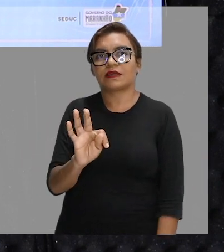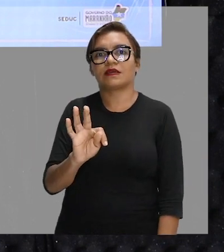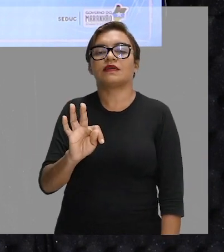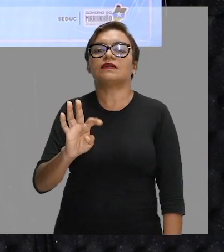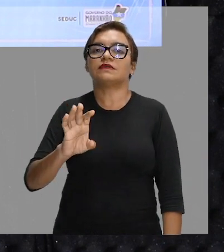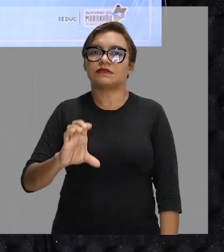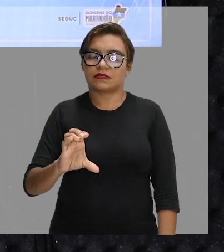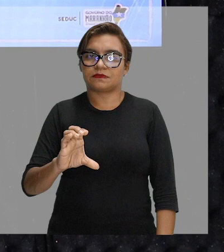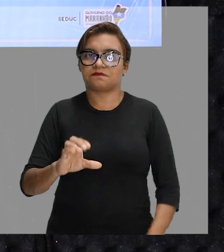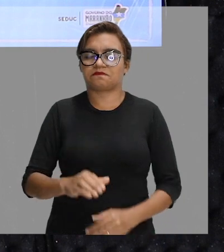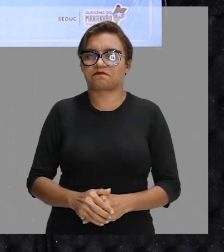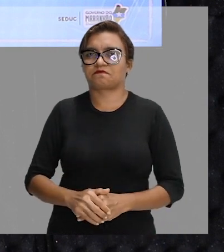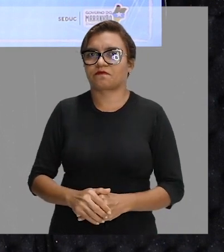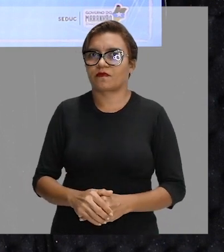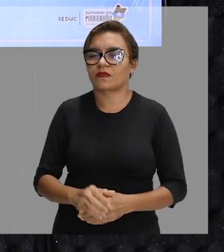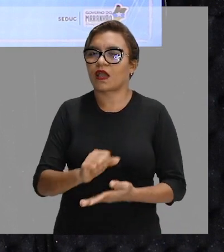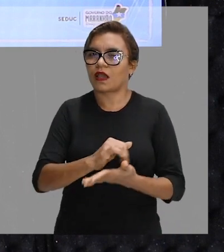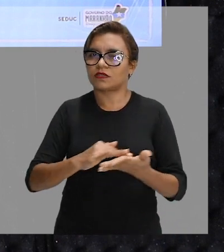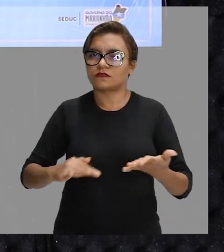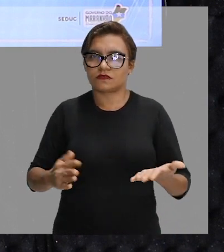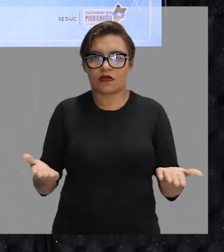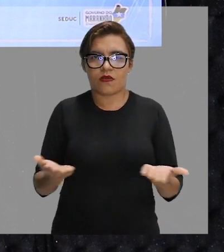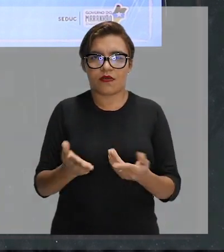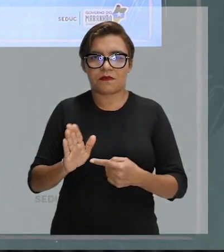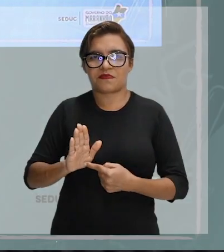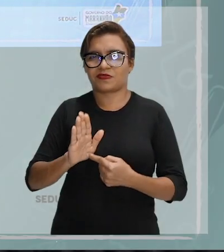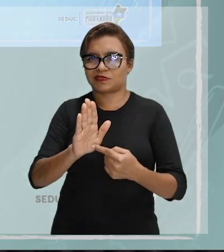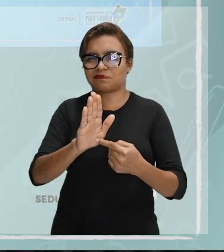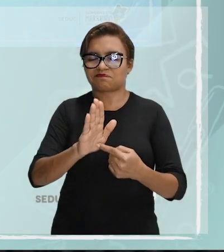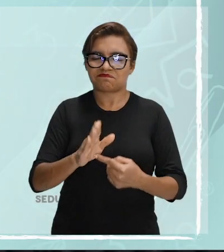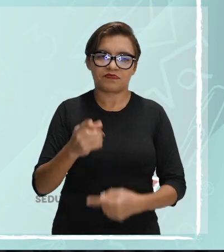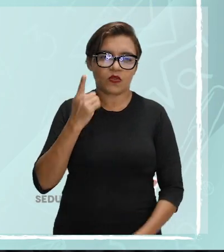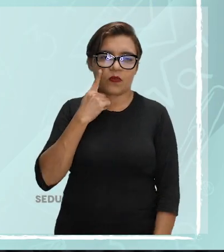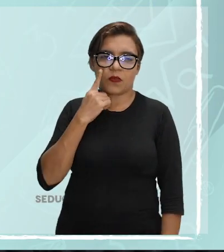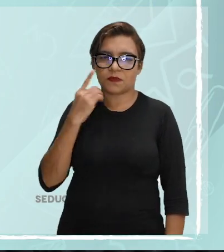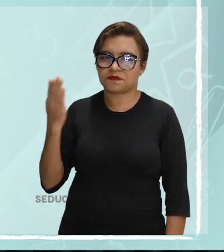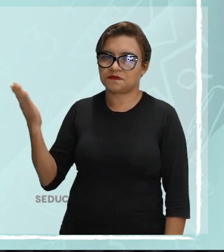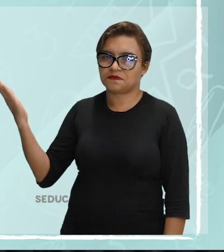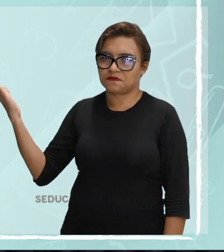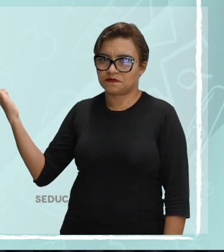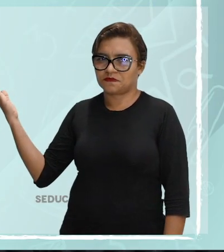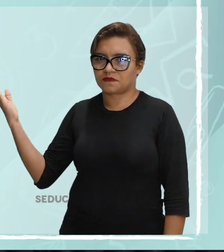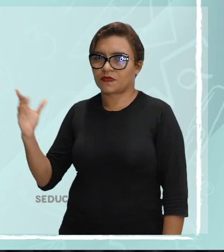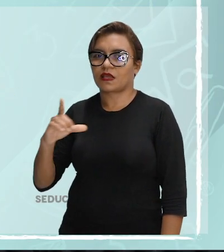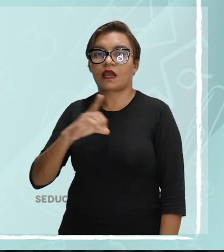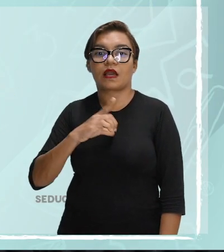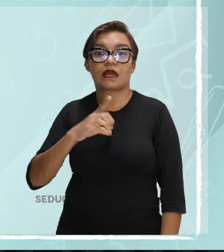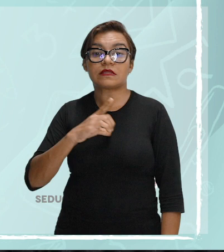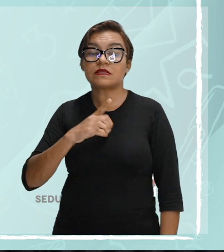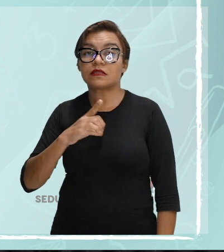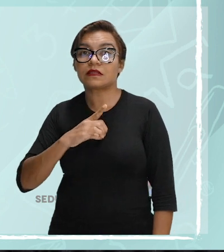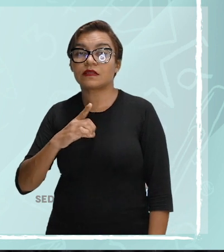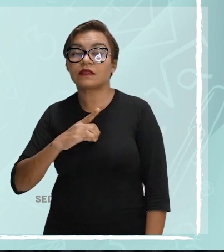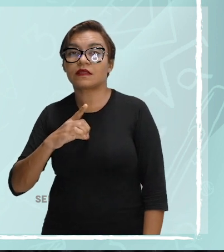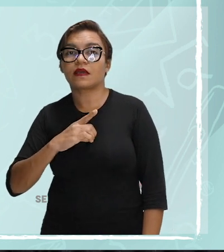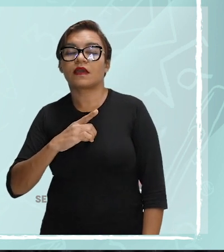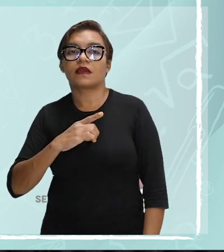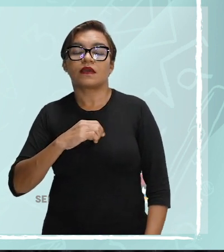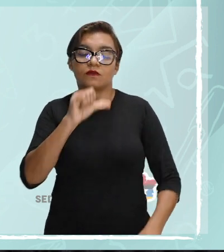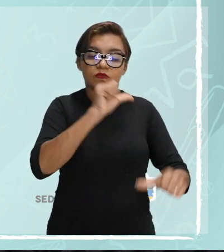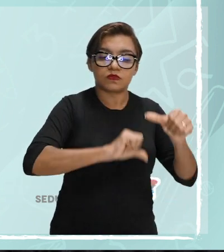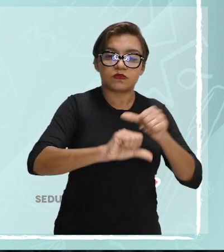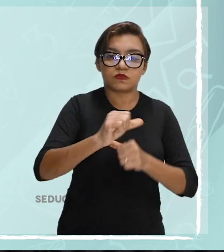forma de exercícios. Olha só. Apresenta maior ponto de ebulição. Ponto de ebulição quer